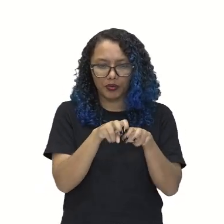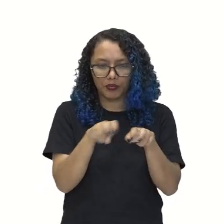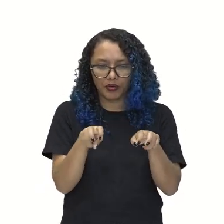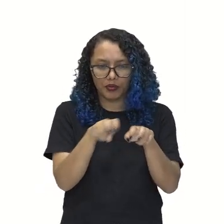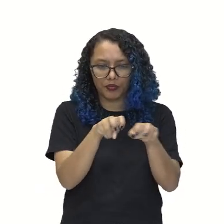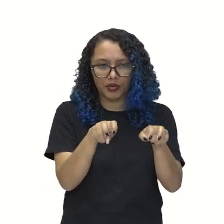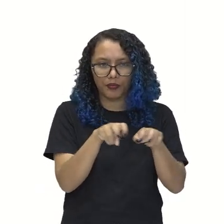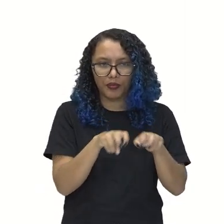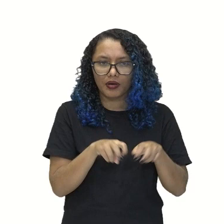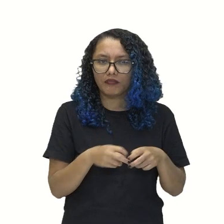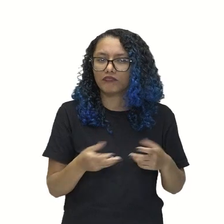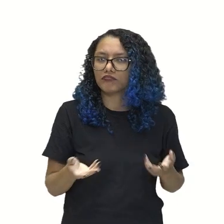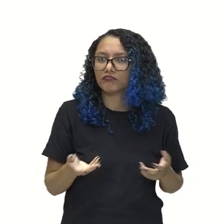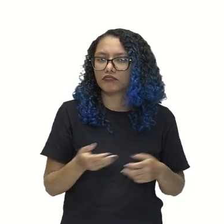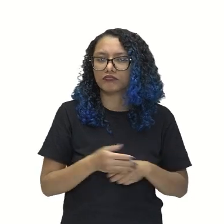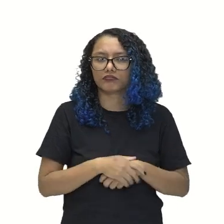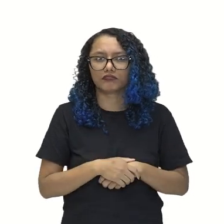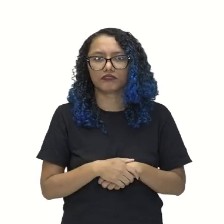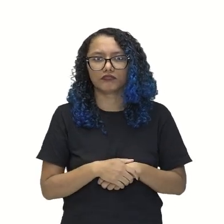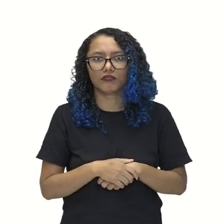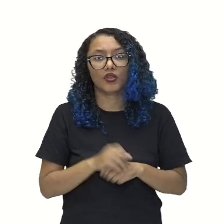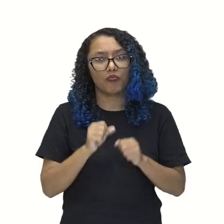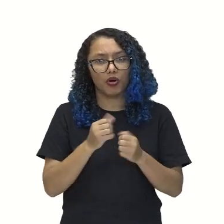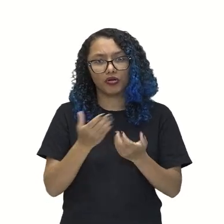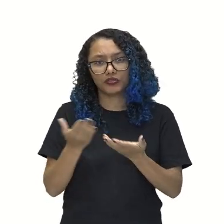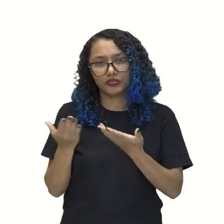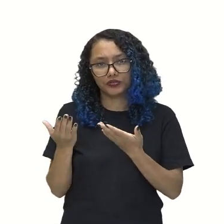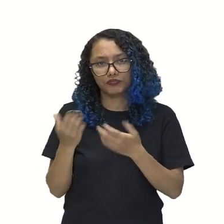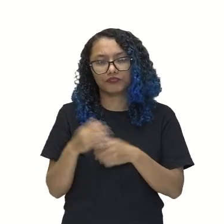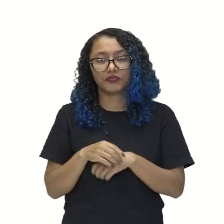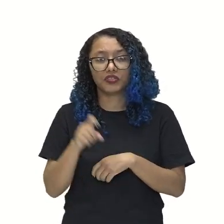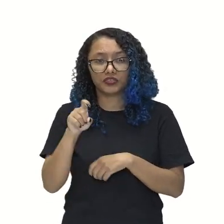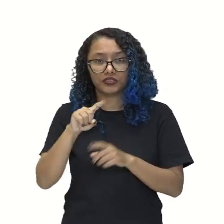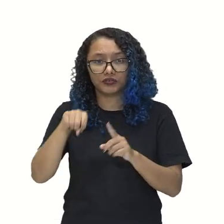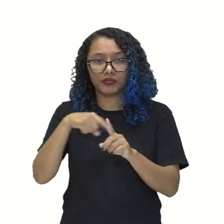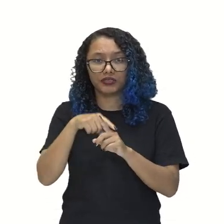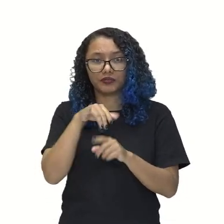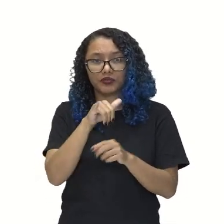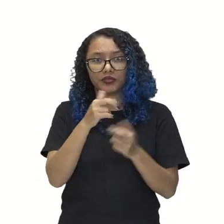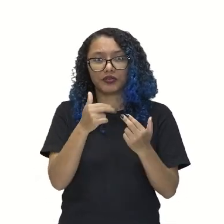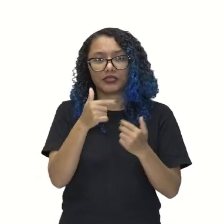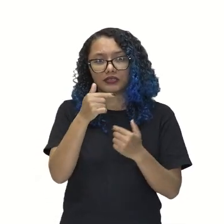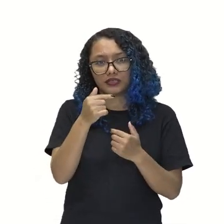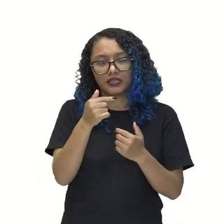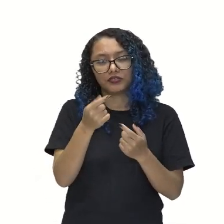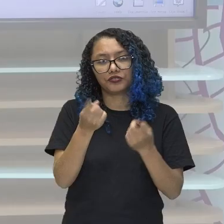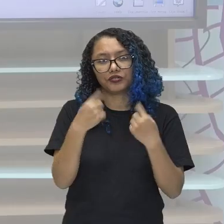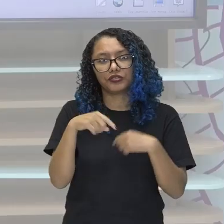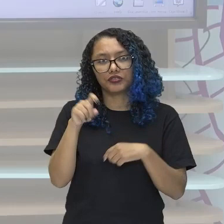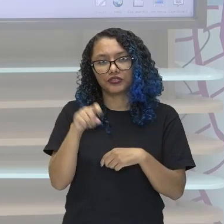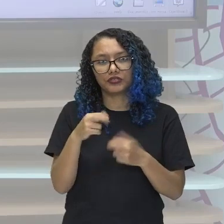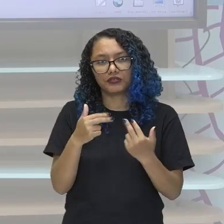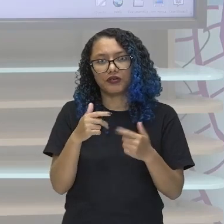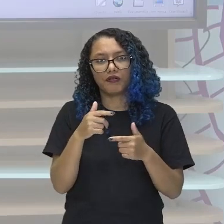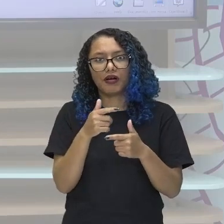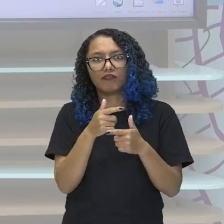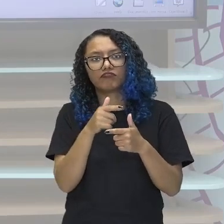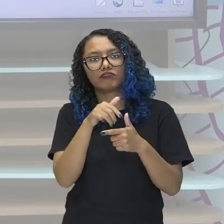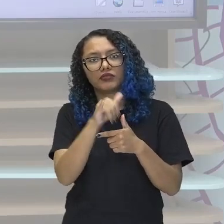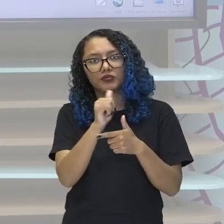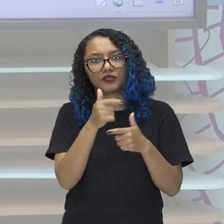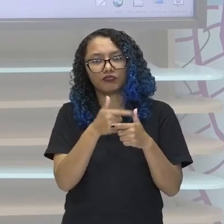x é igual a y sobre 2. Então, é desse jeito que nós modelamos,